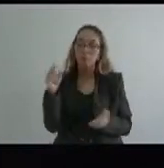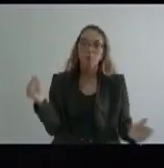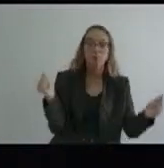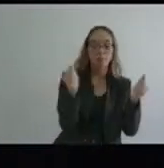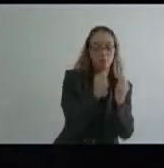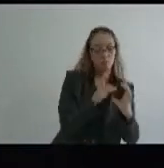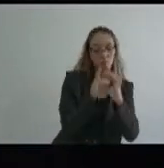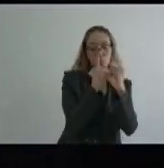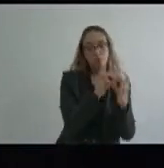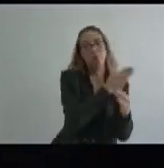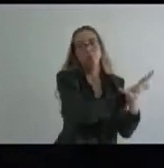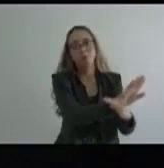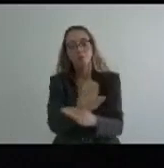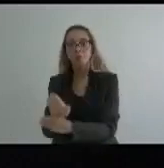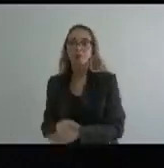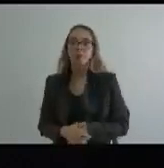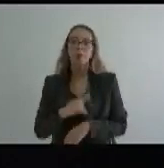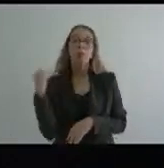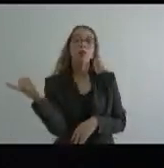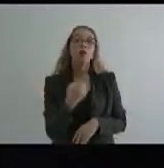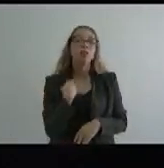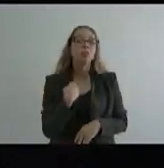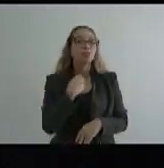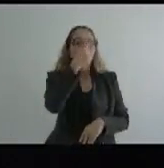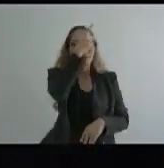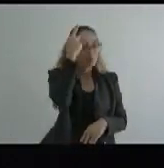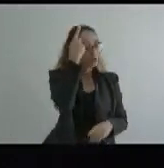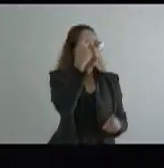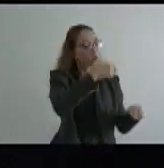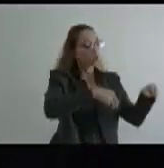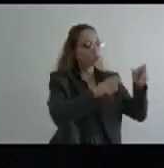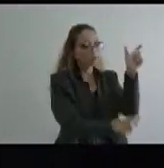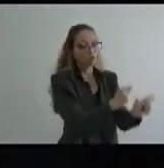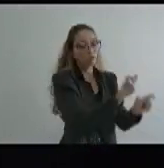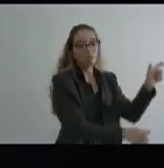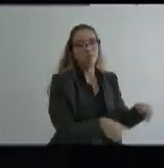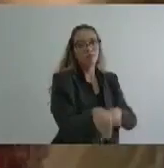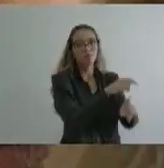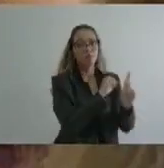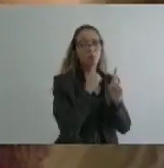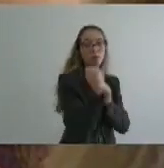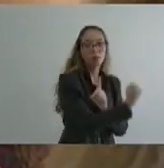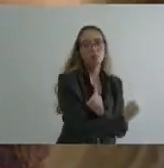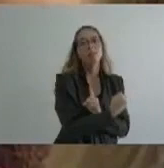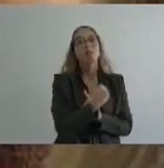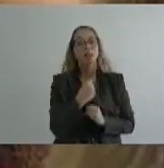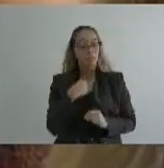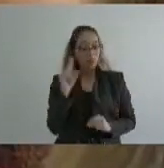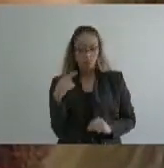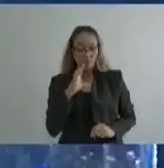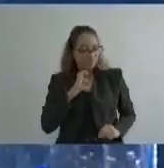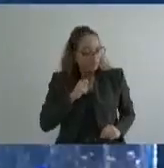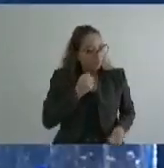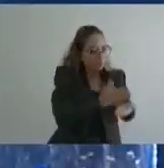nosso povo, pela nossa gente, é a mola propulsora da transformação. Sérgio Ricardo, Vossa Excelência, conte com a